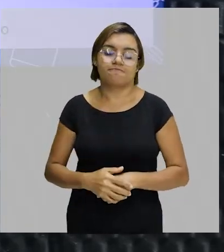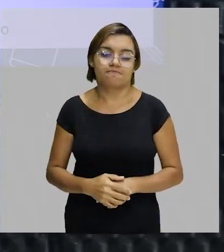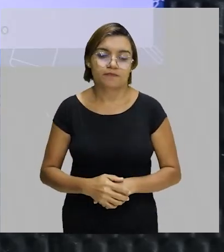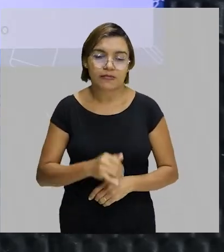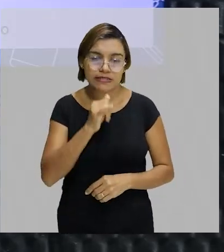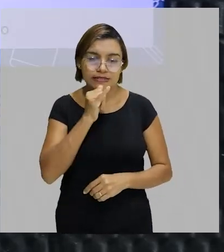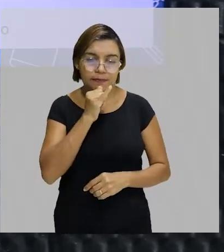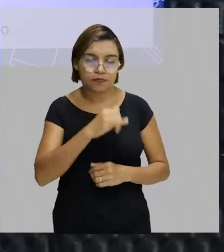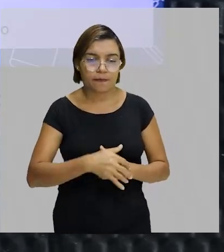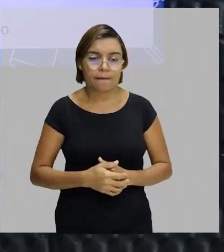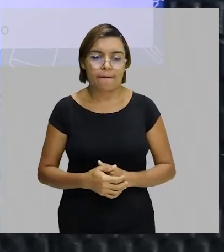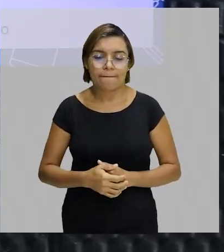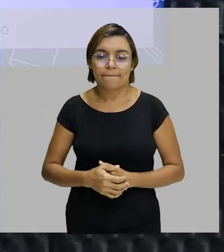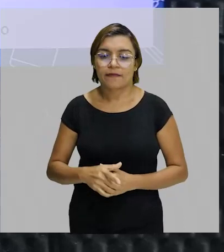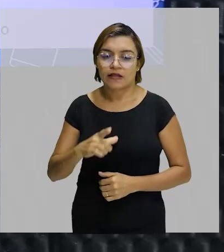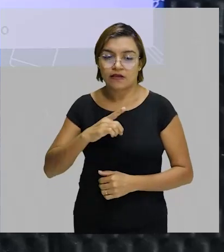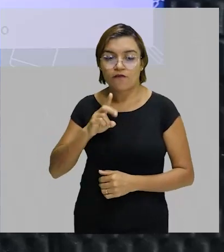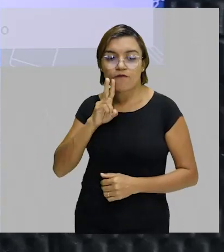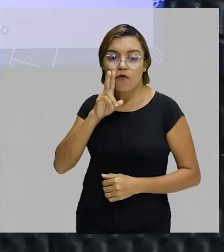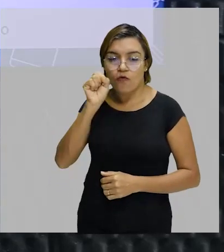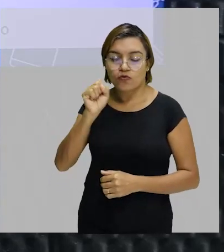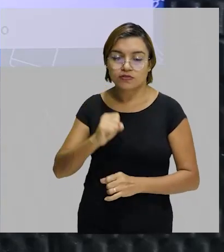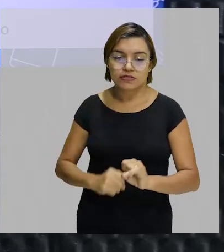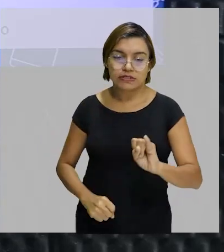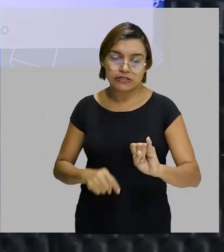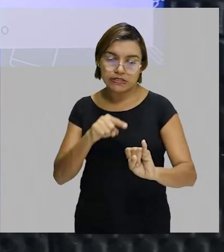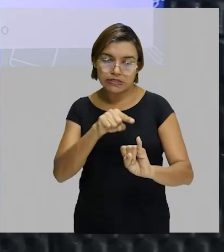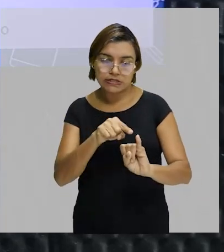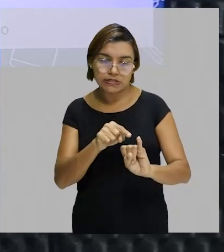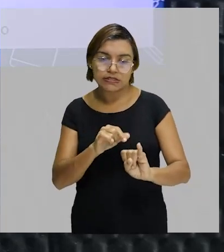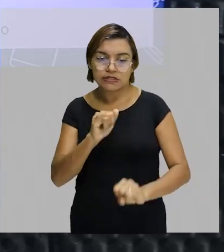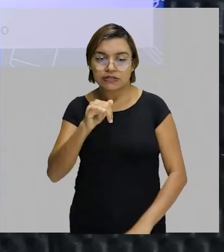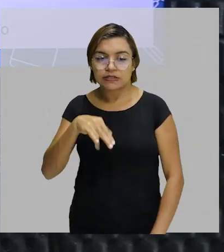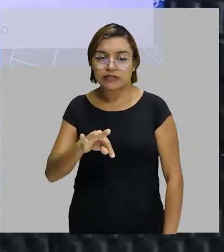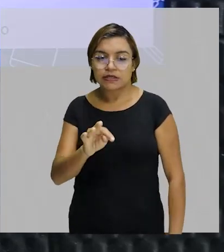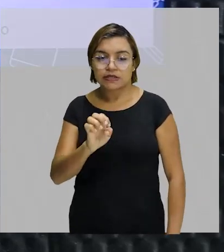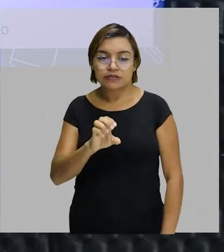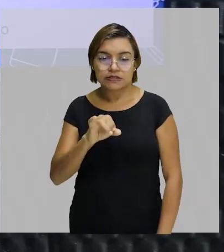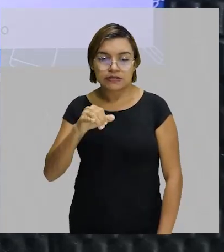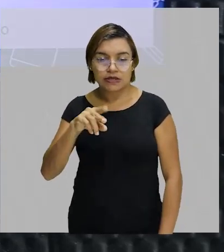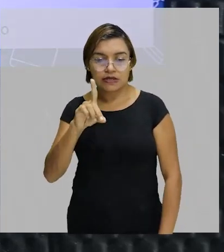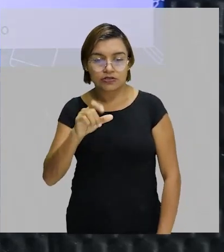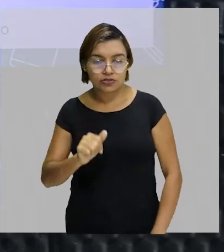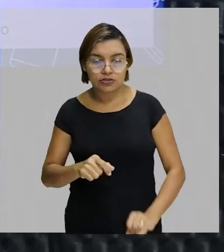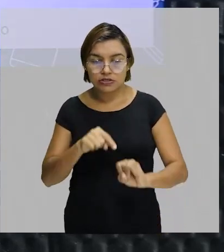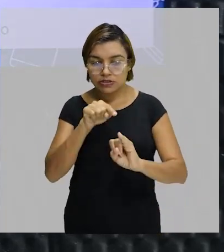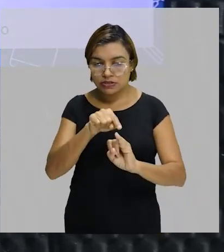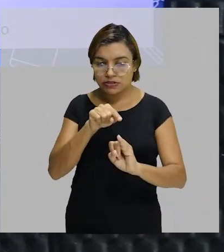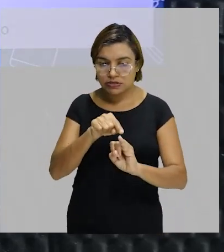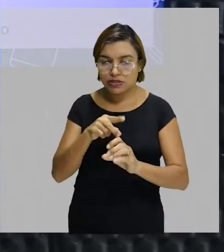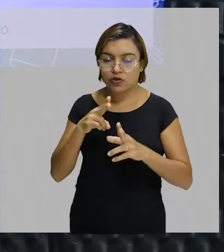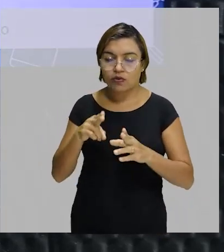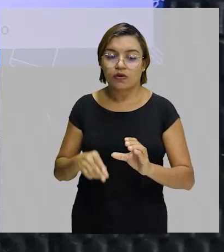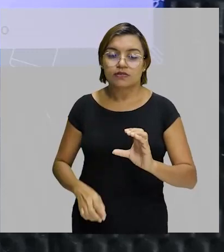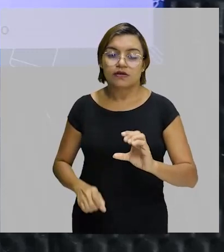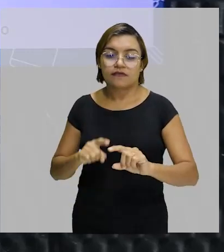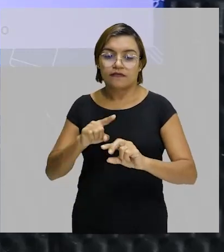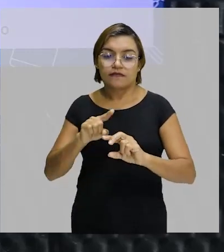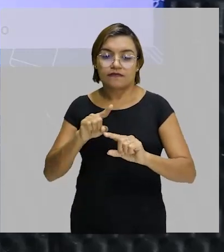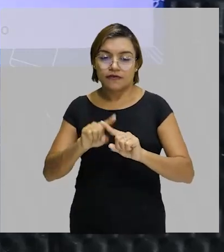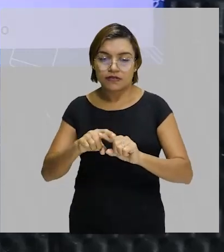vamos ter aqui, ó, a intensidade vai ser 1 sobre 2.300 vezes a constante de